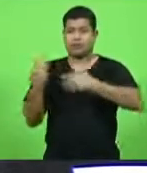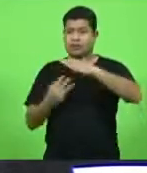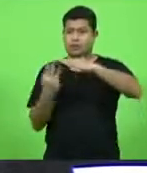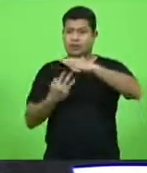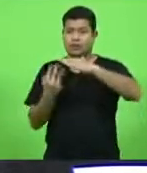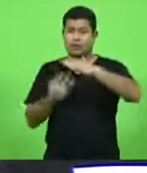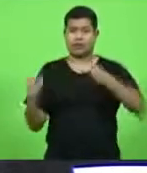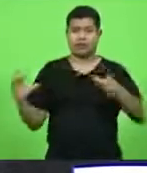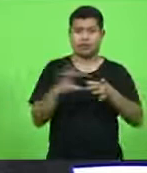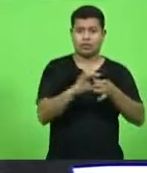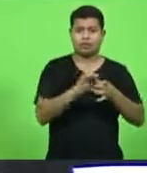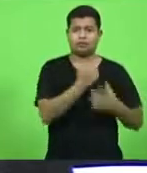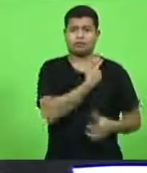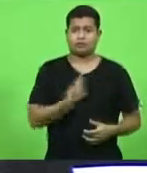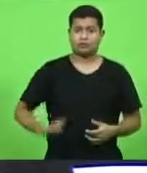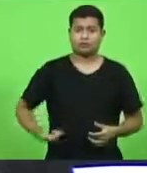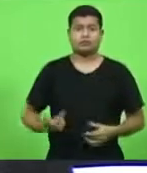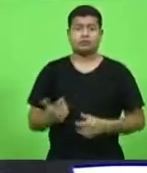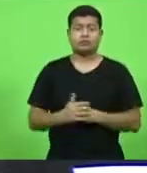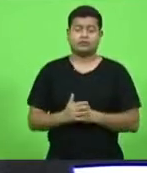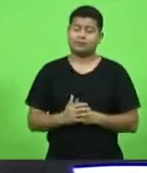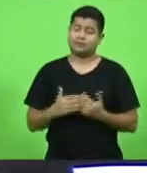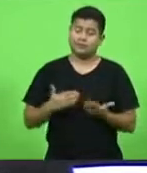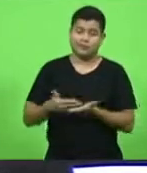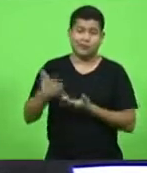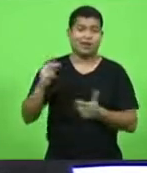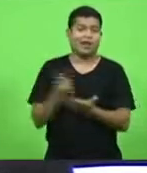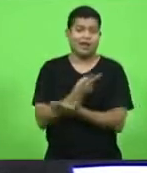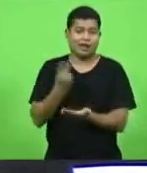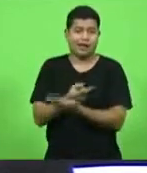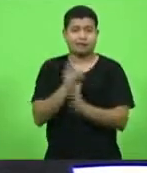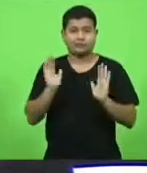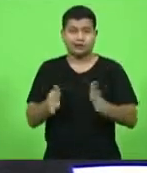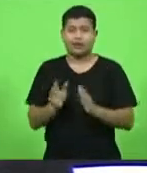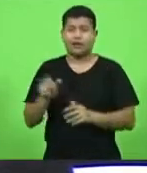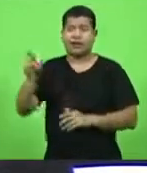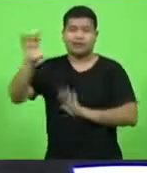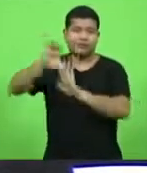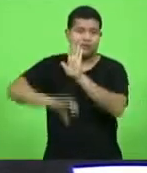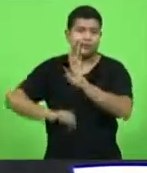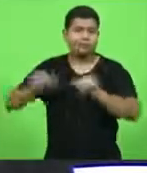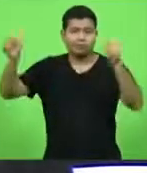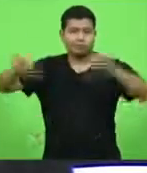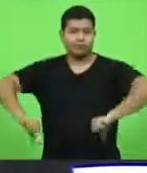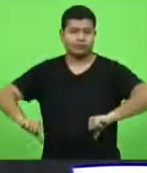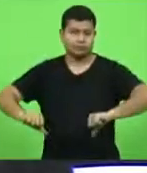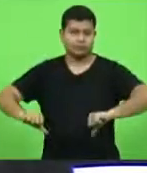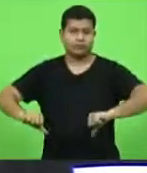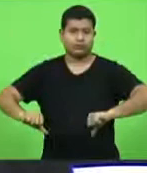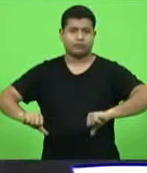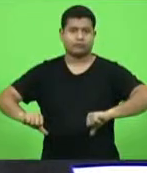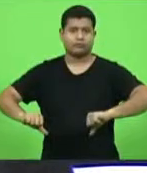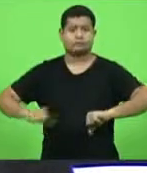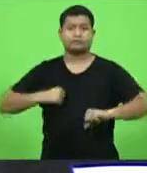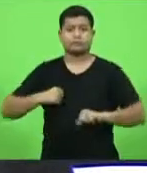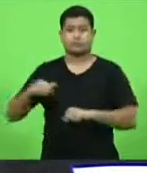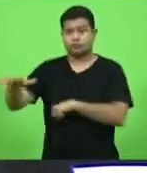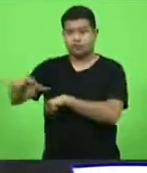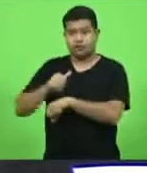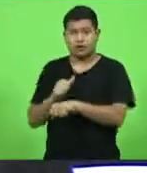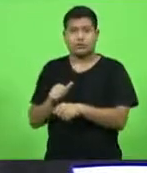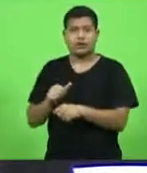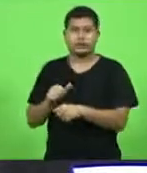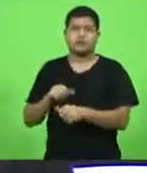já começa a tudo errado ela tinha tem um currículo ruim e foi contratado de forma